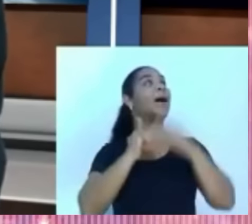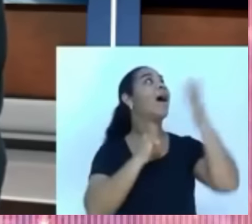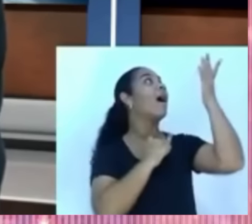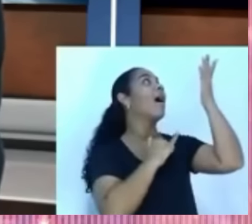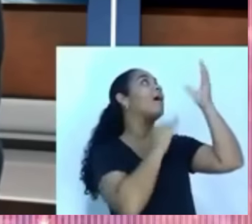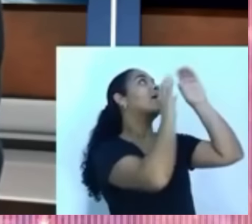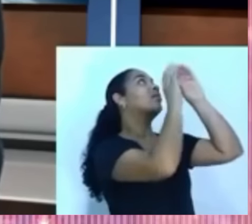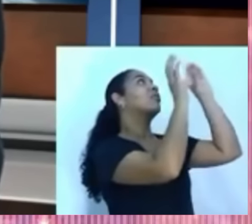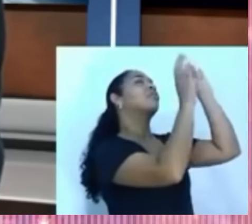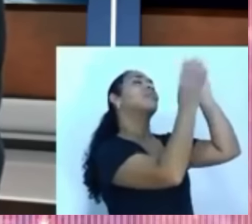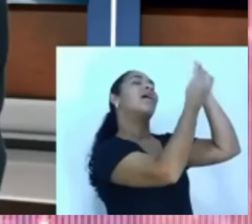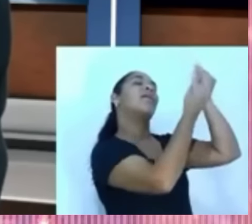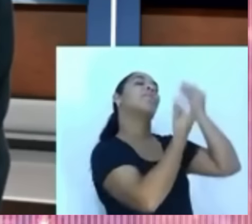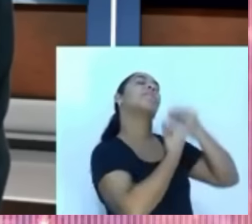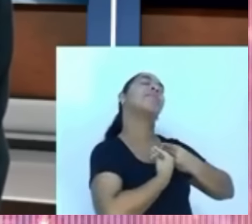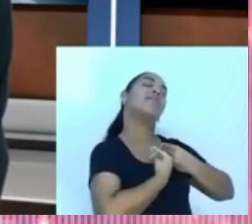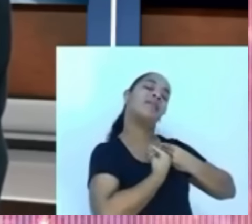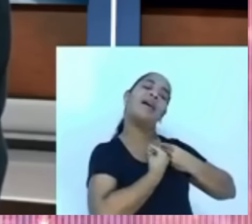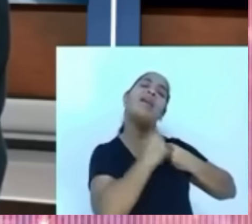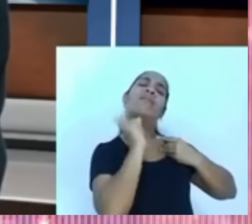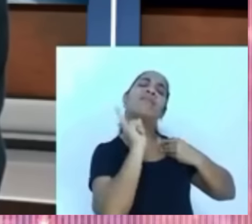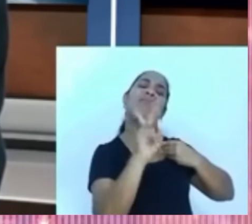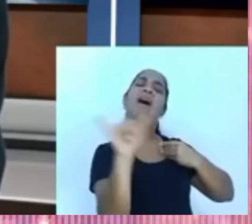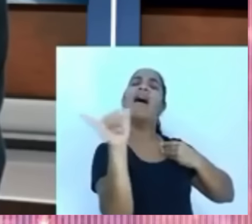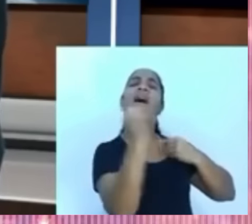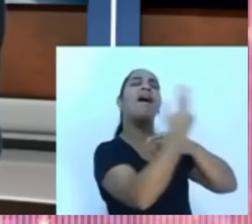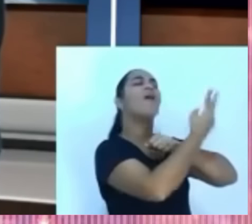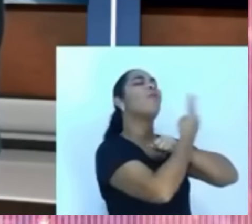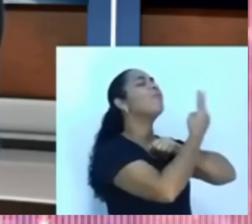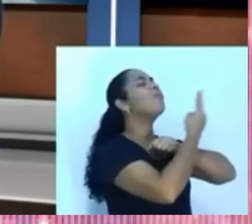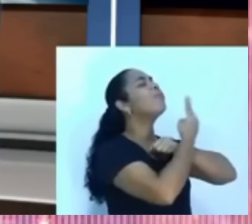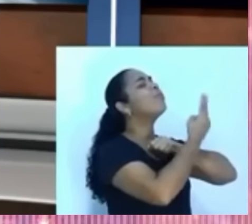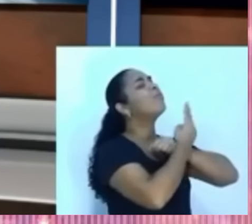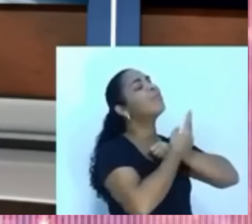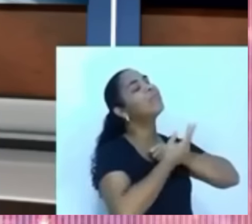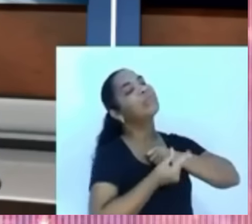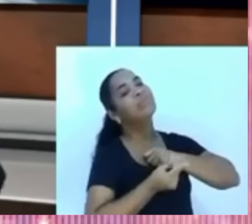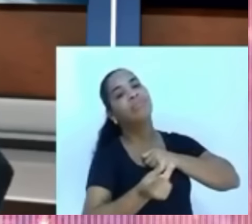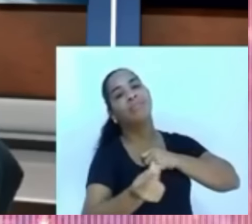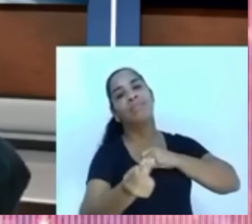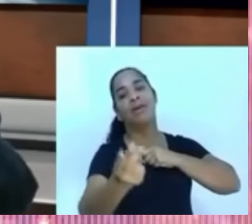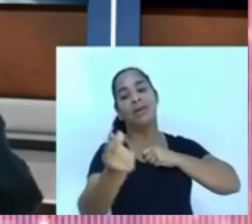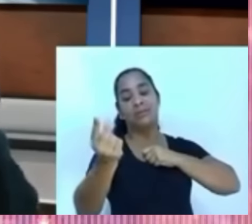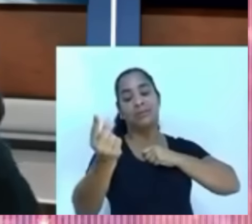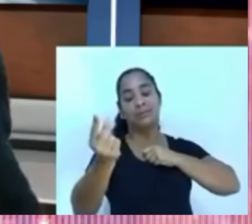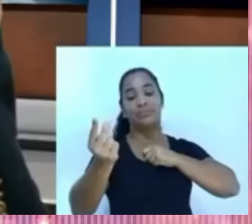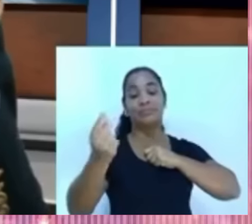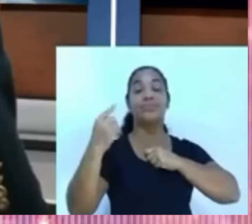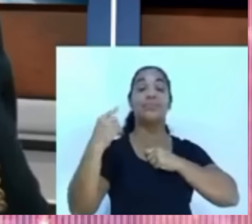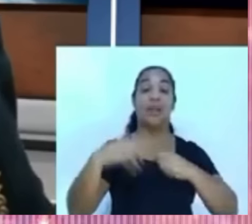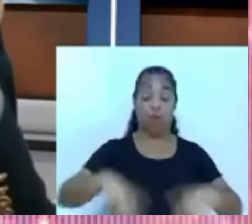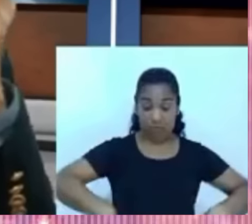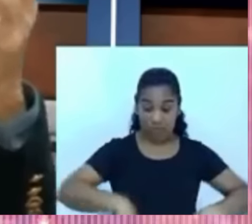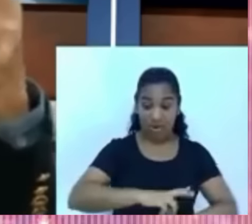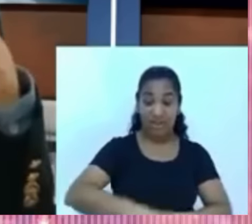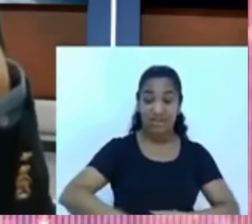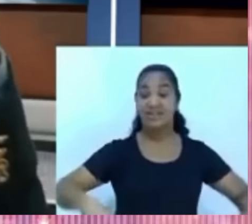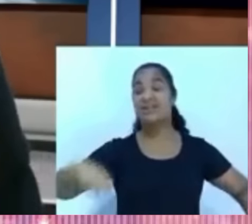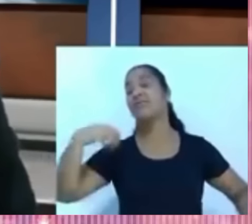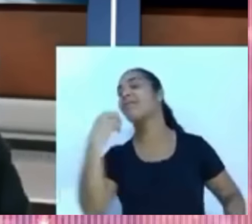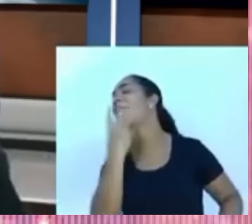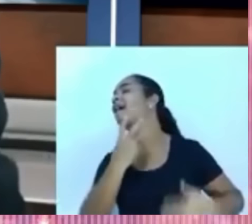e tomará conta de mim por todo sempre Portanto ele saiu a cantar na sua nudez